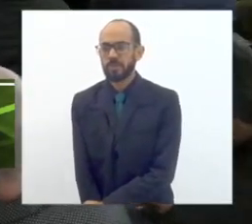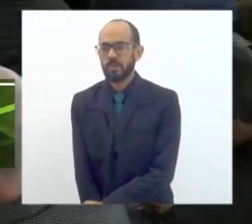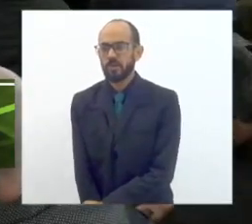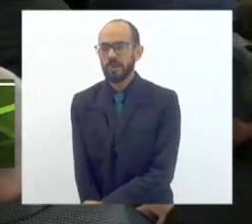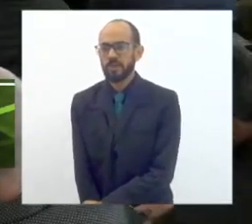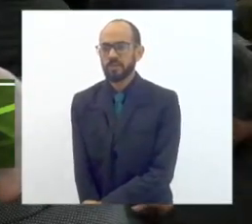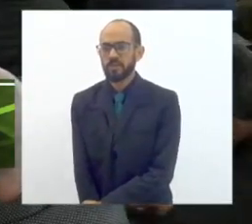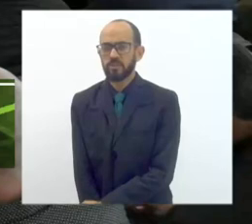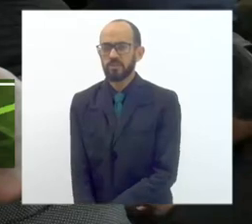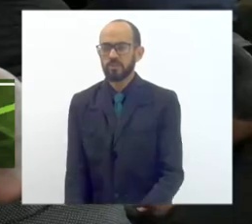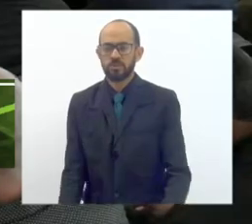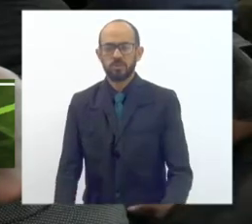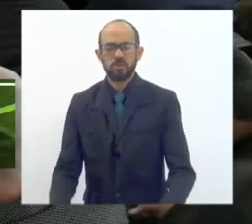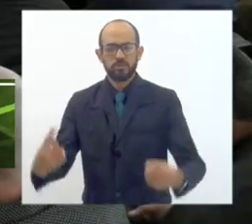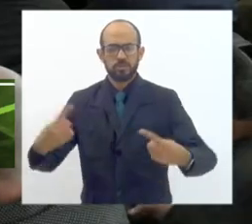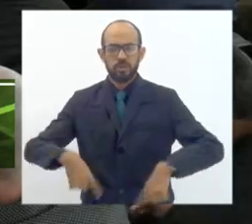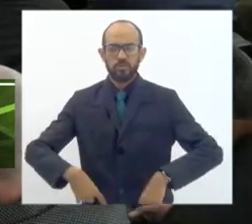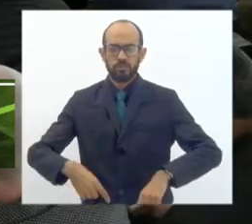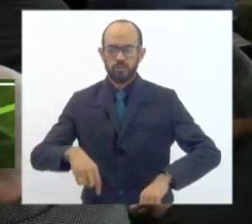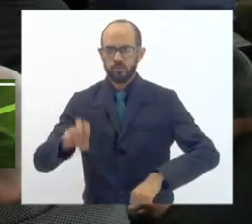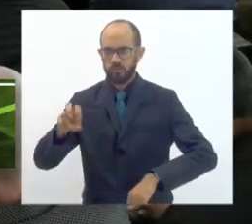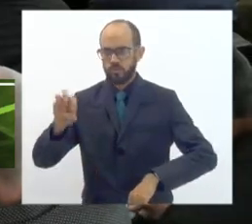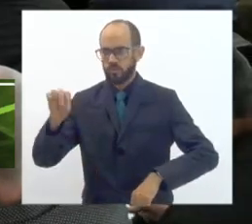falar em 10 minutos.